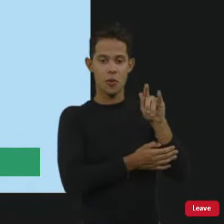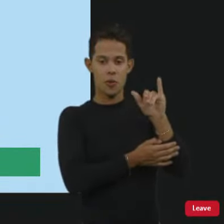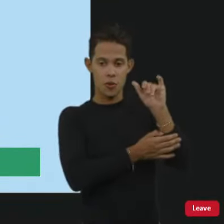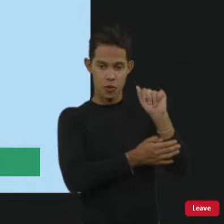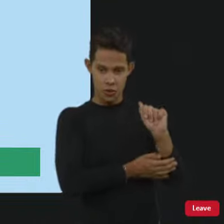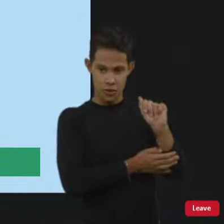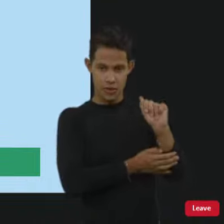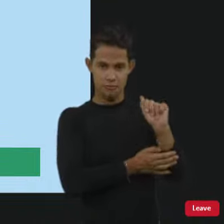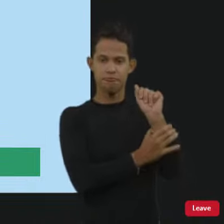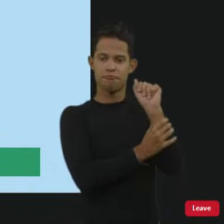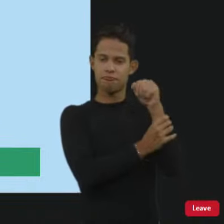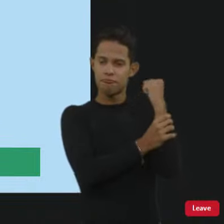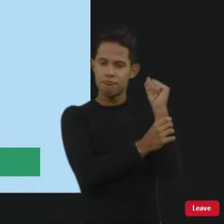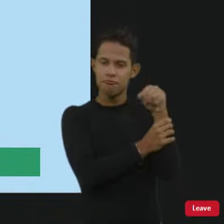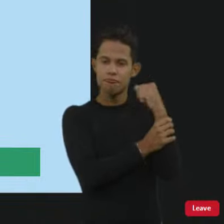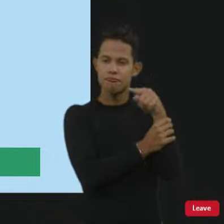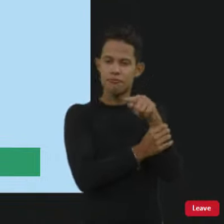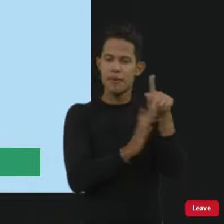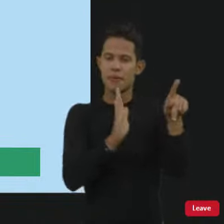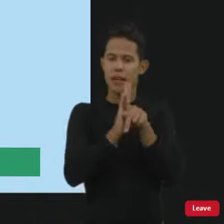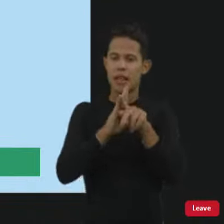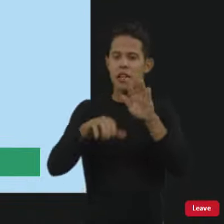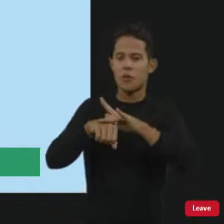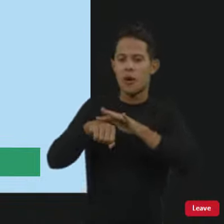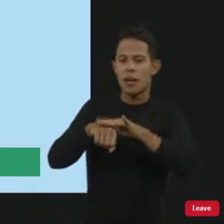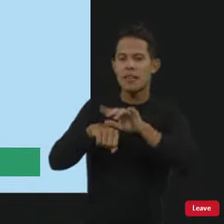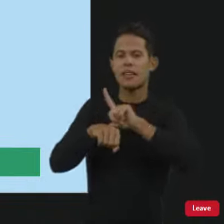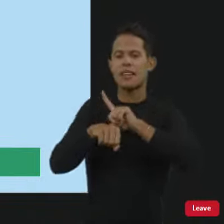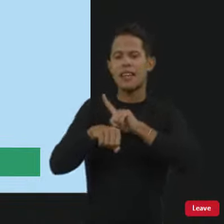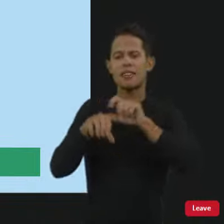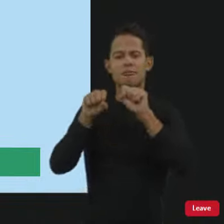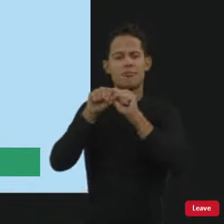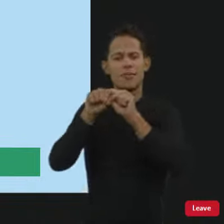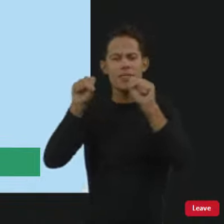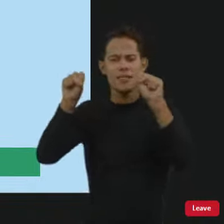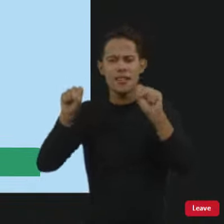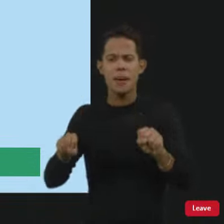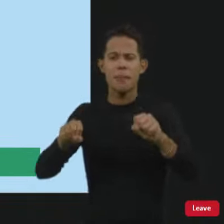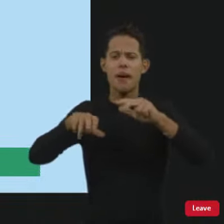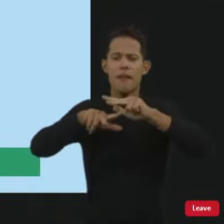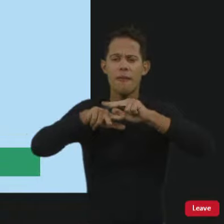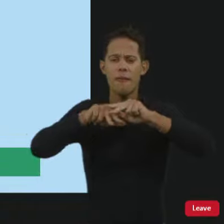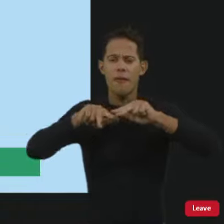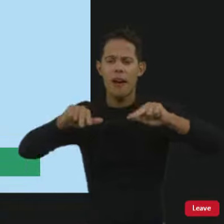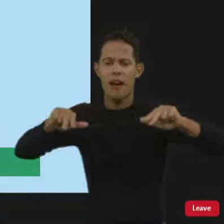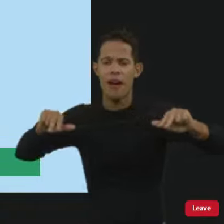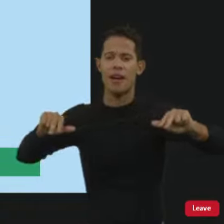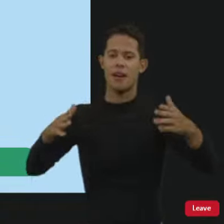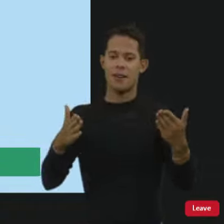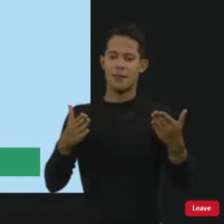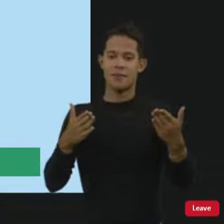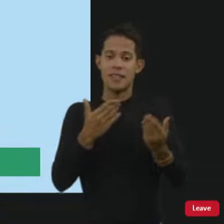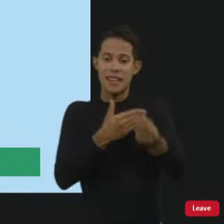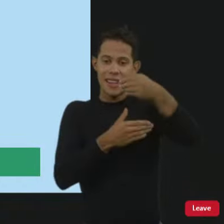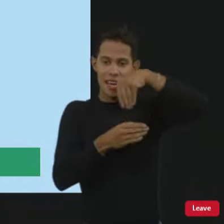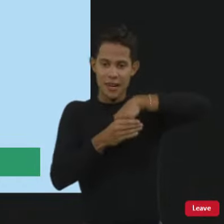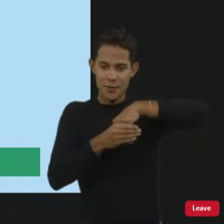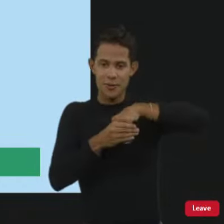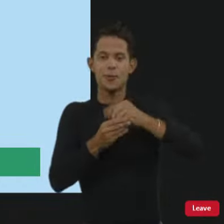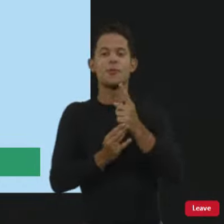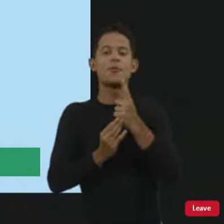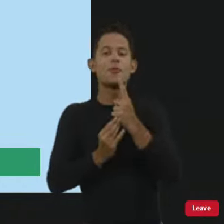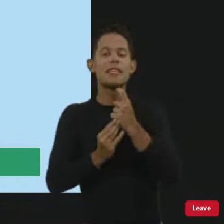ela envolve vários sistemas de regulação dentro de um vaso sanguíneo. Tá? Então,